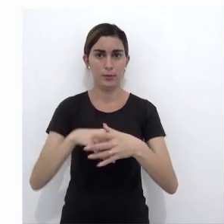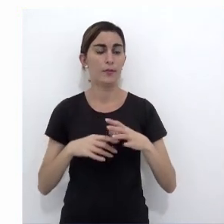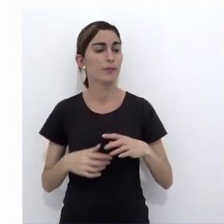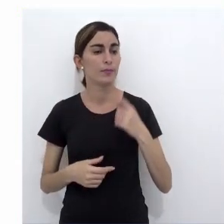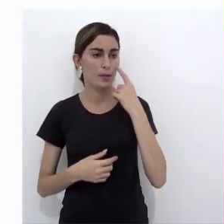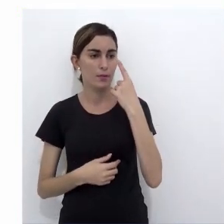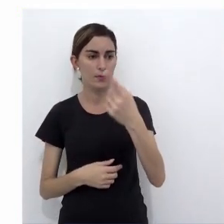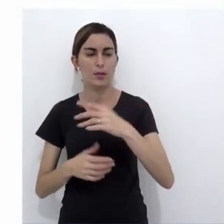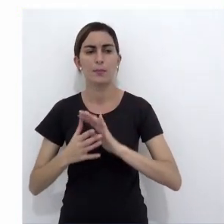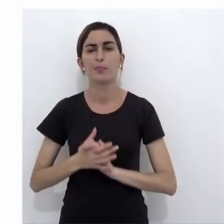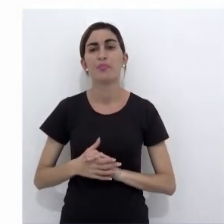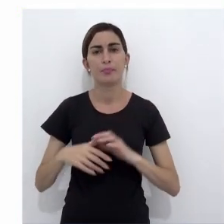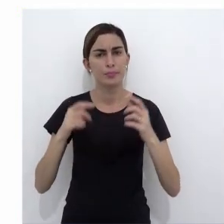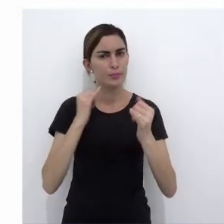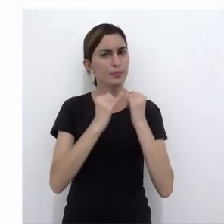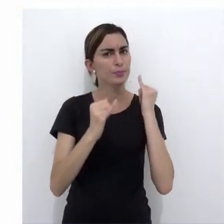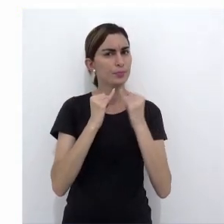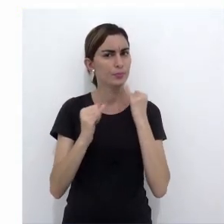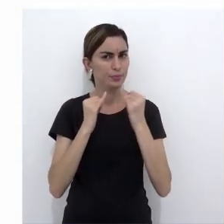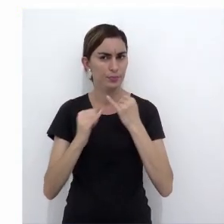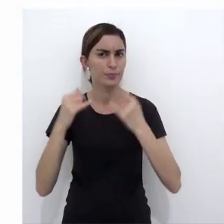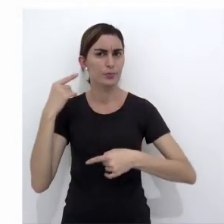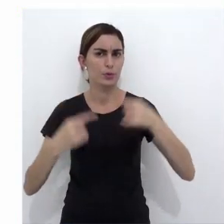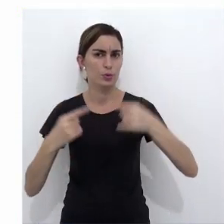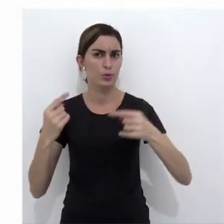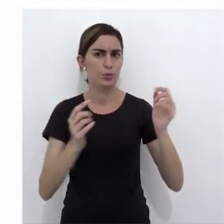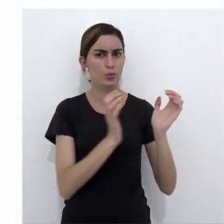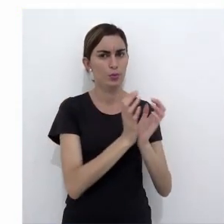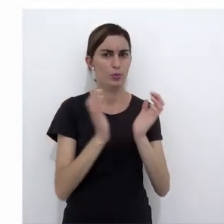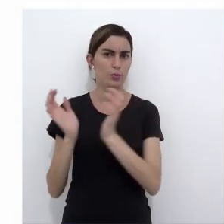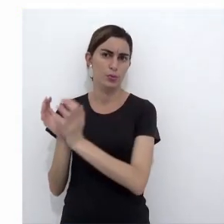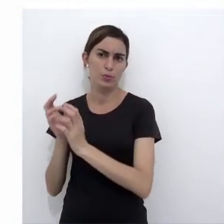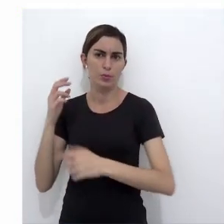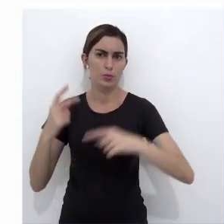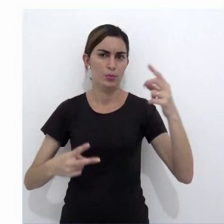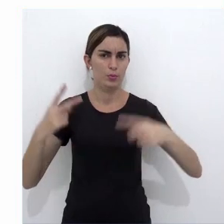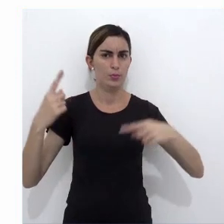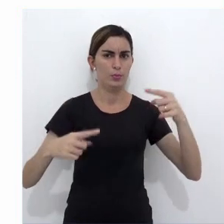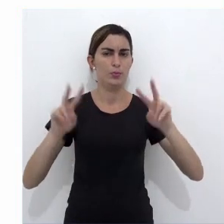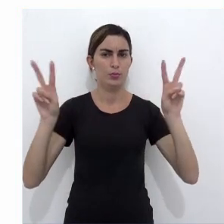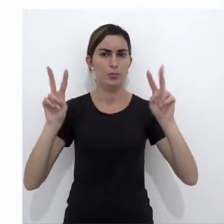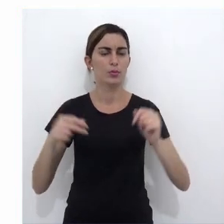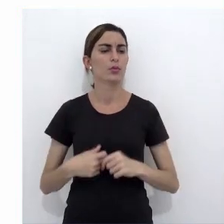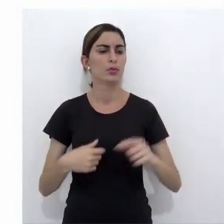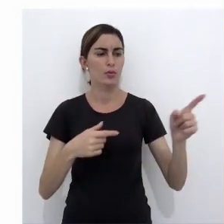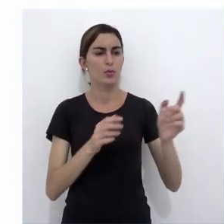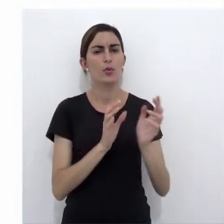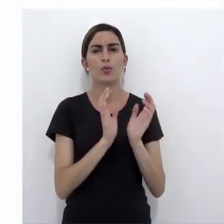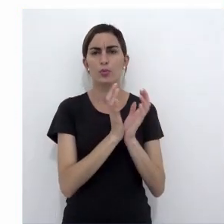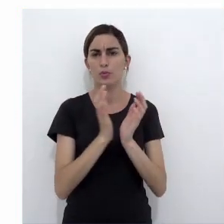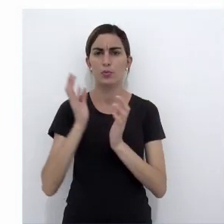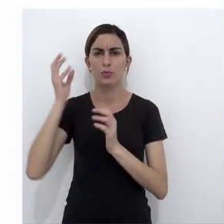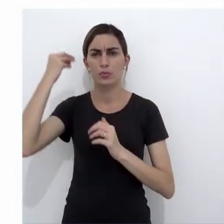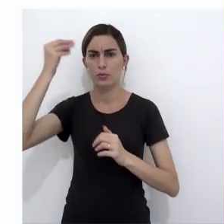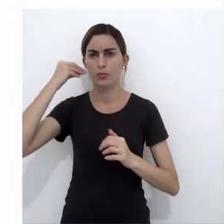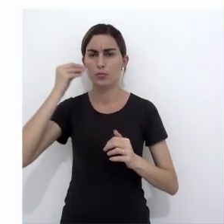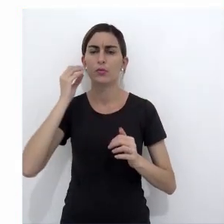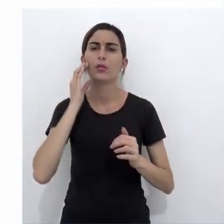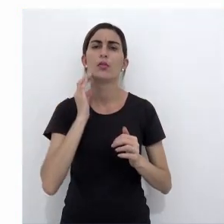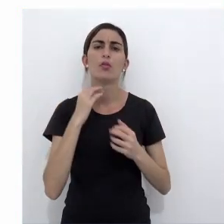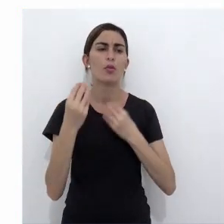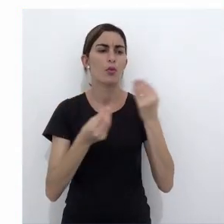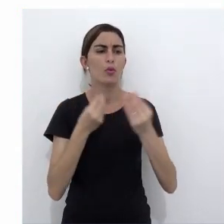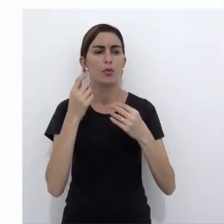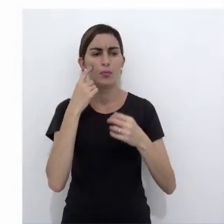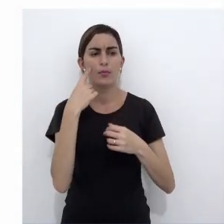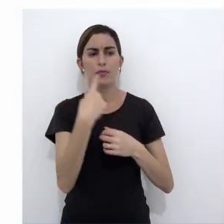na tela, né, a semelhança entre os dois agrupamentos políticos. Tornou possível duas experiências políticas, como,